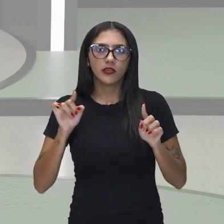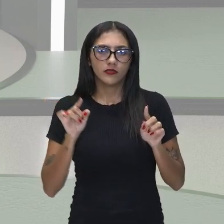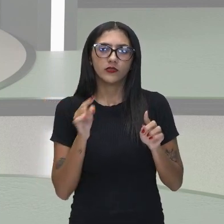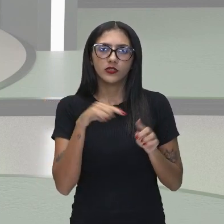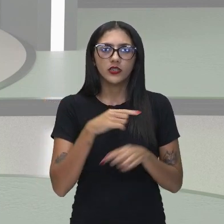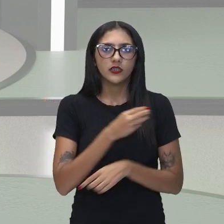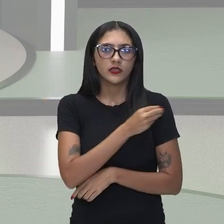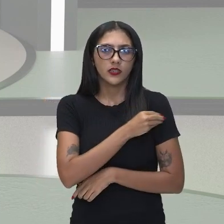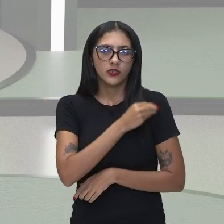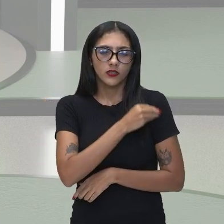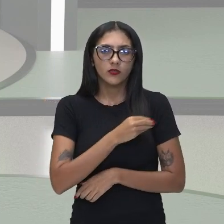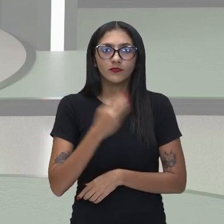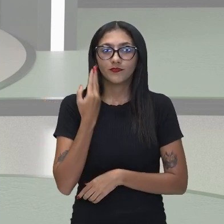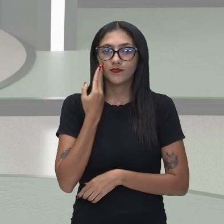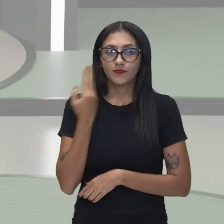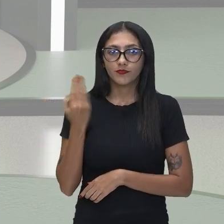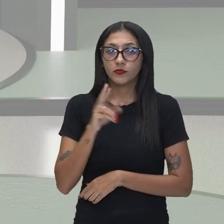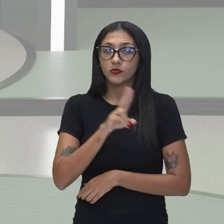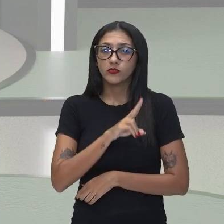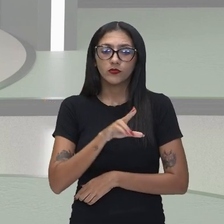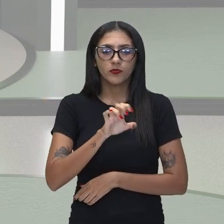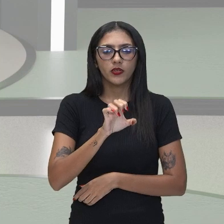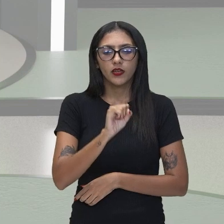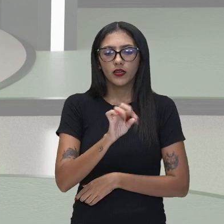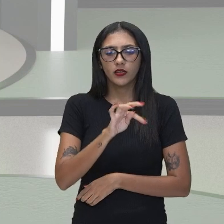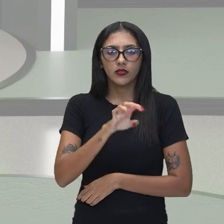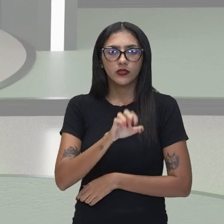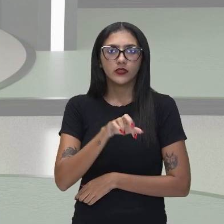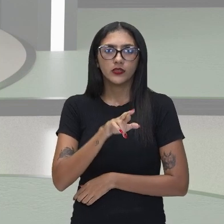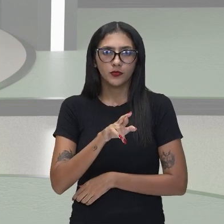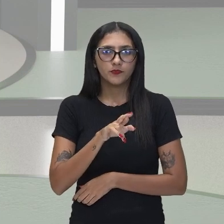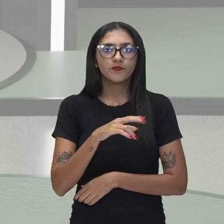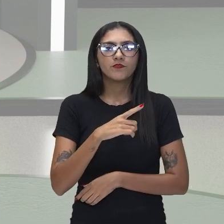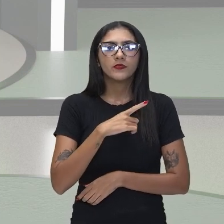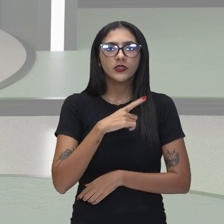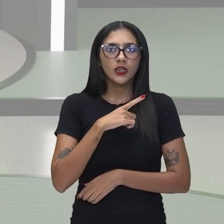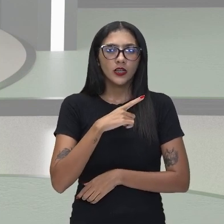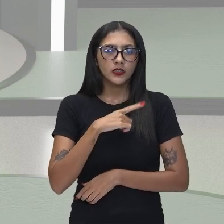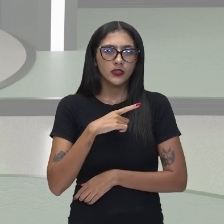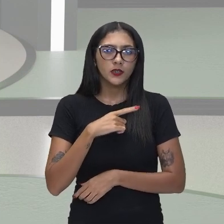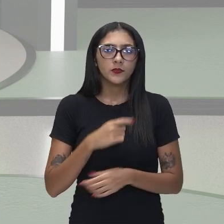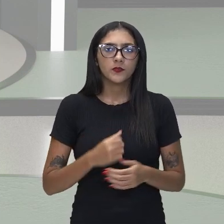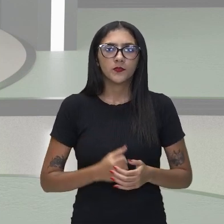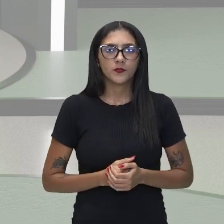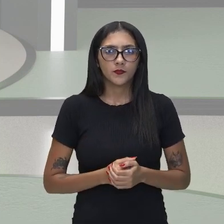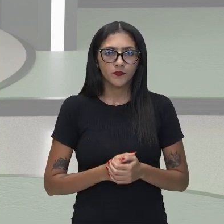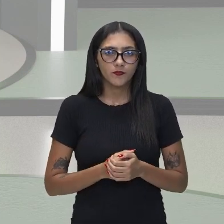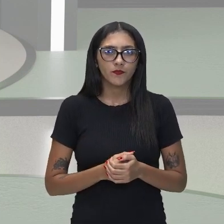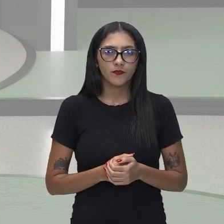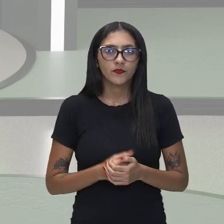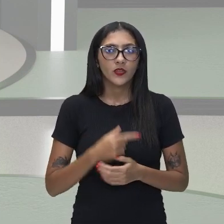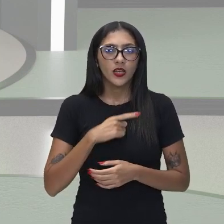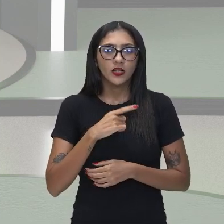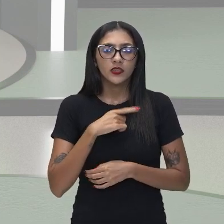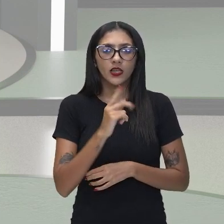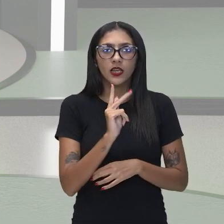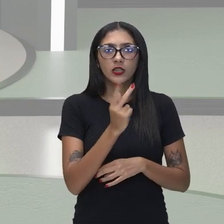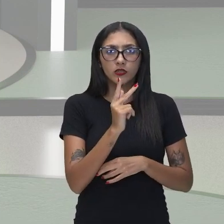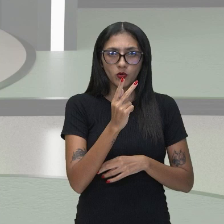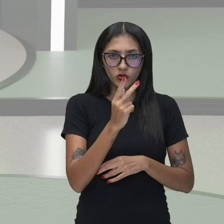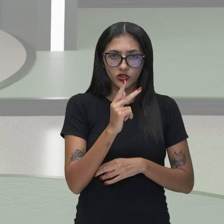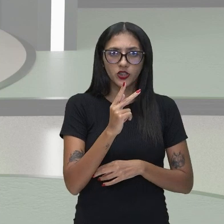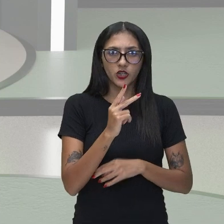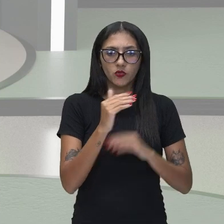que são os ésteres, que vão ter ali a carboxila, mas vai sair um hidrogênio da